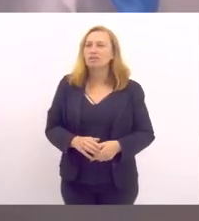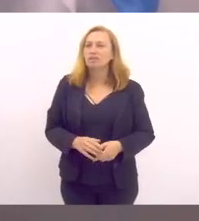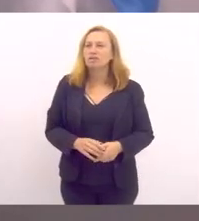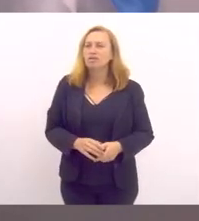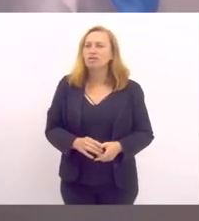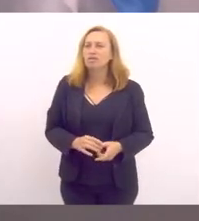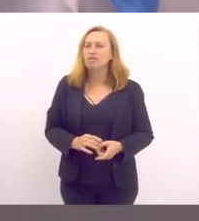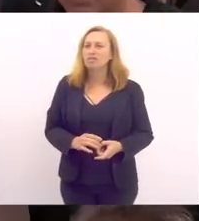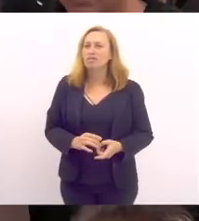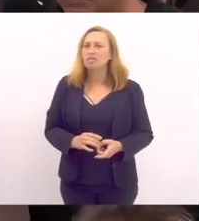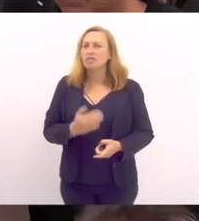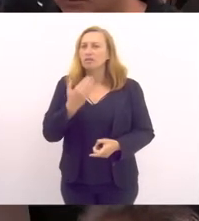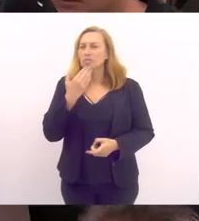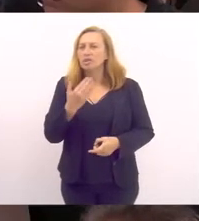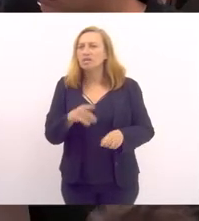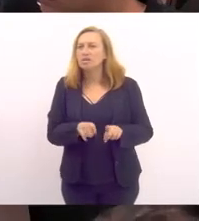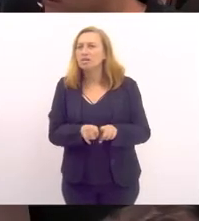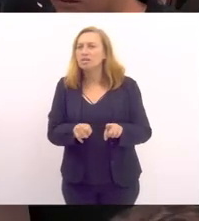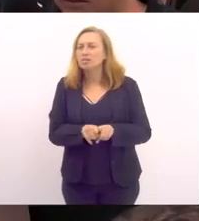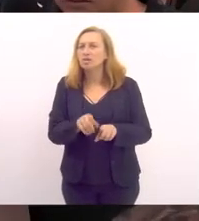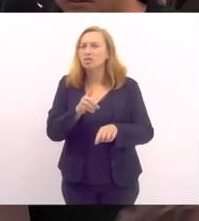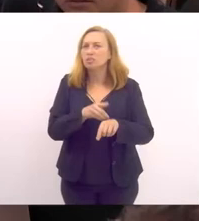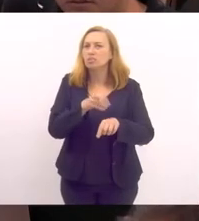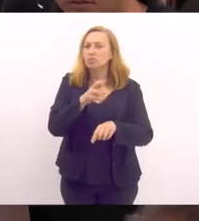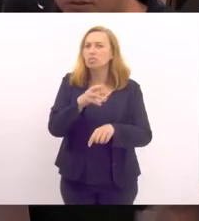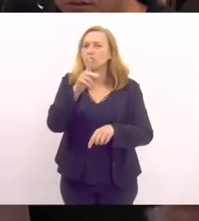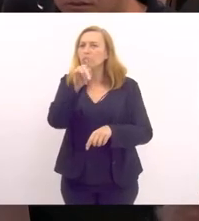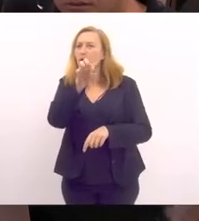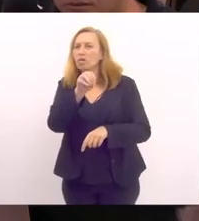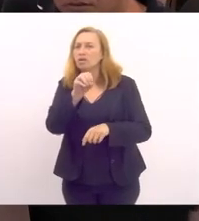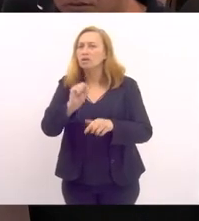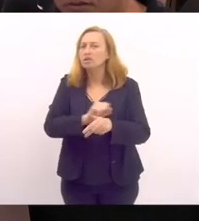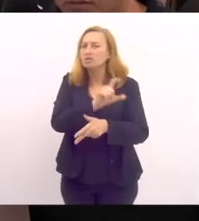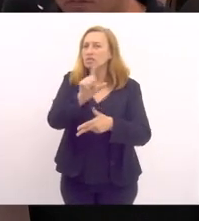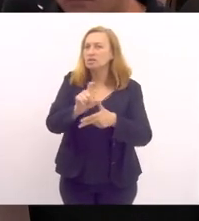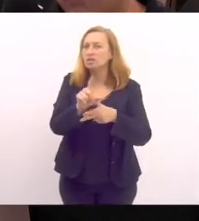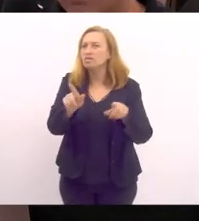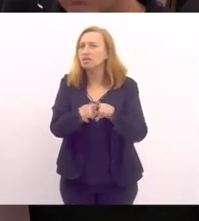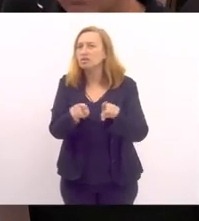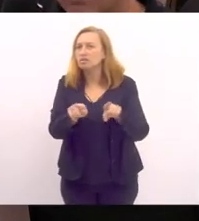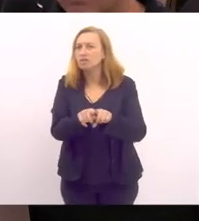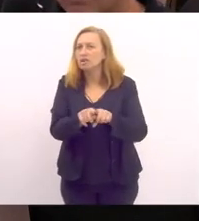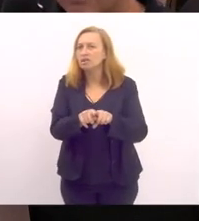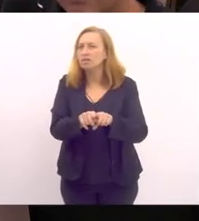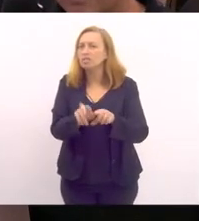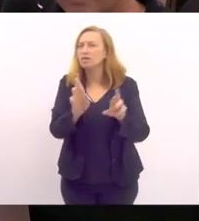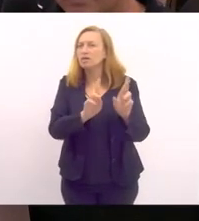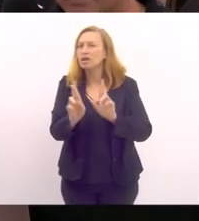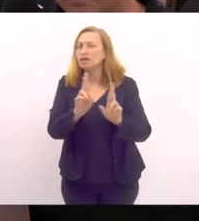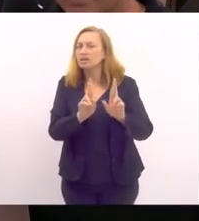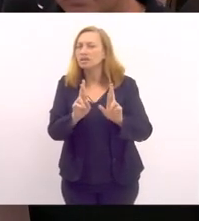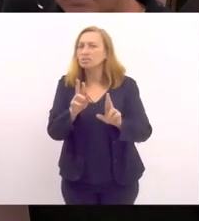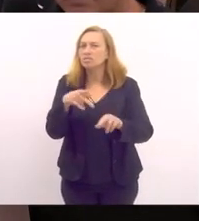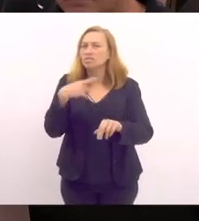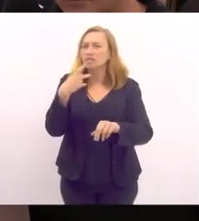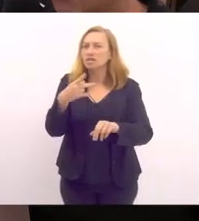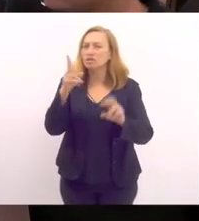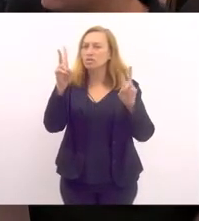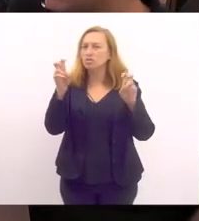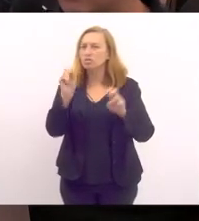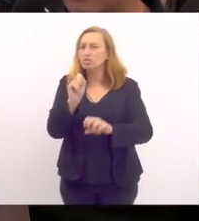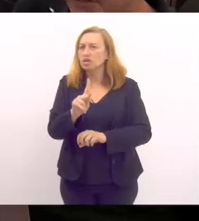Doutor Paulo, também queria pedir também que viesse o executivo também, se pudesse pronunciar em relação, tá?